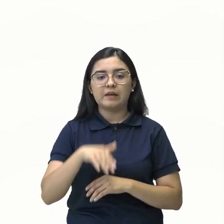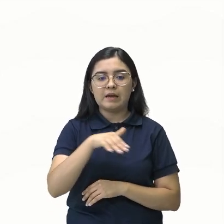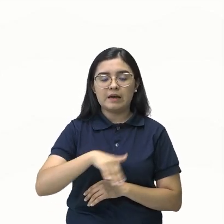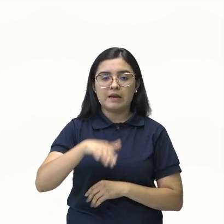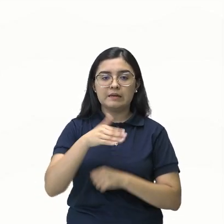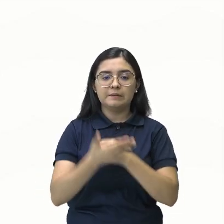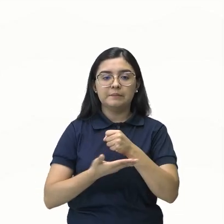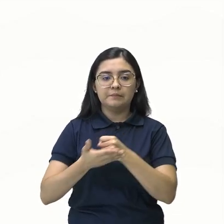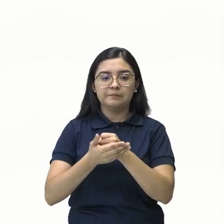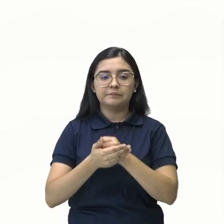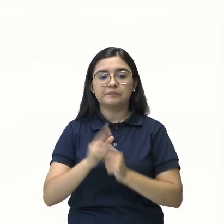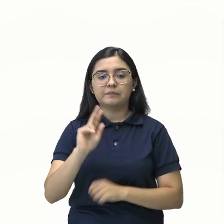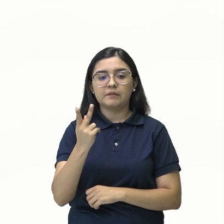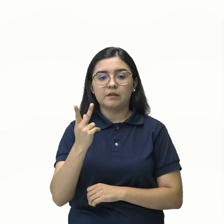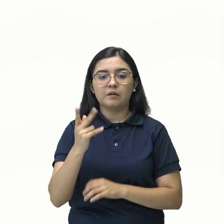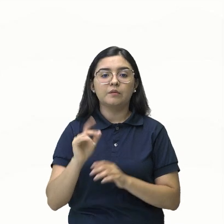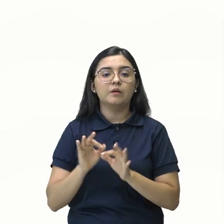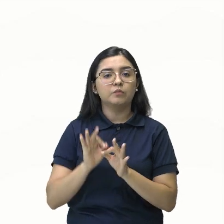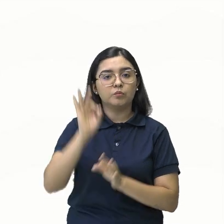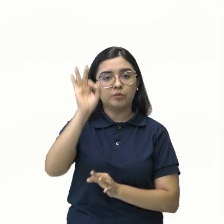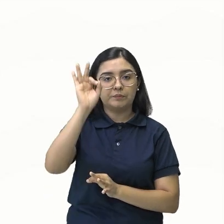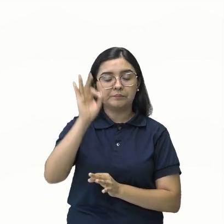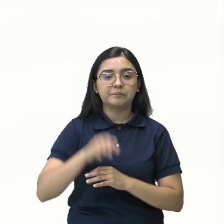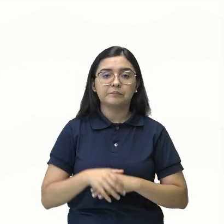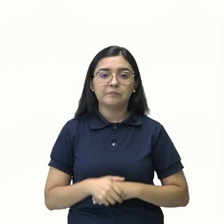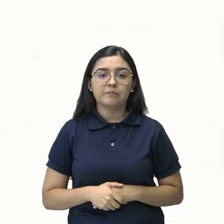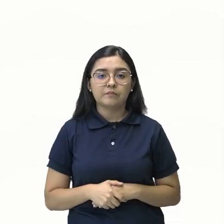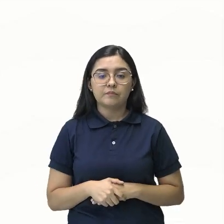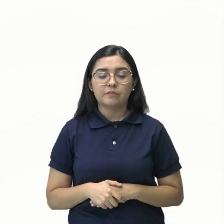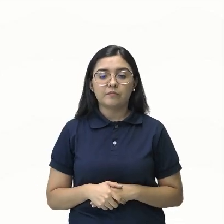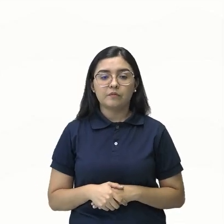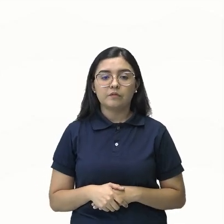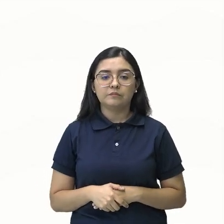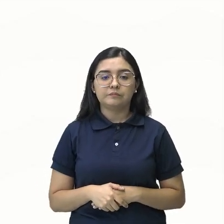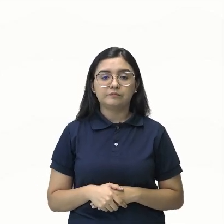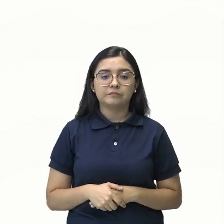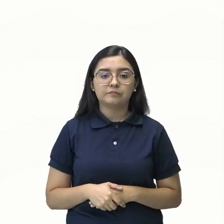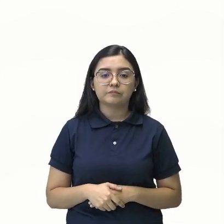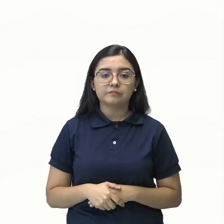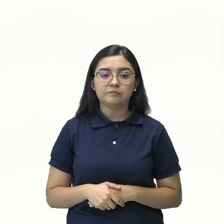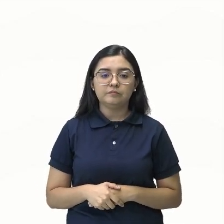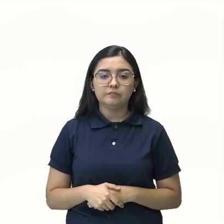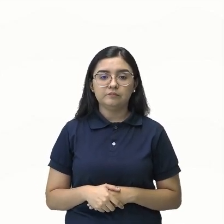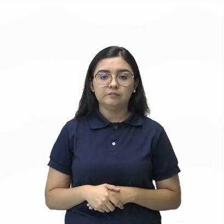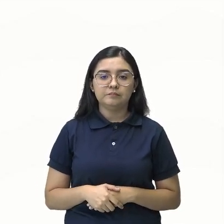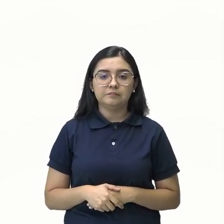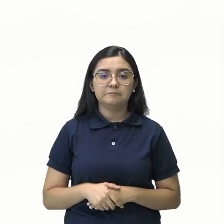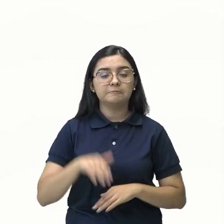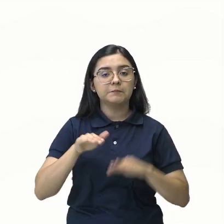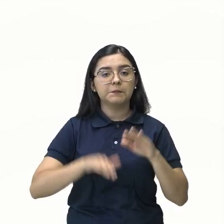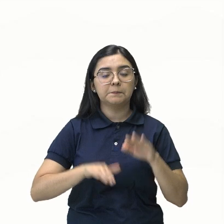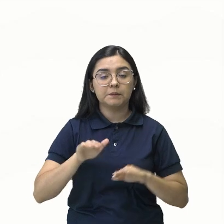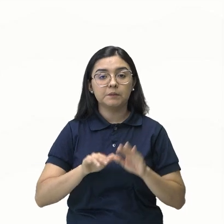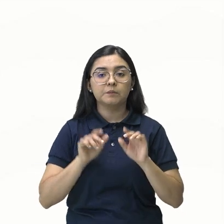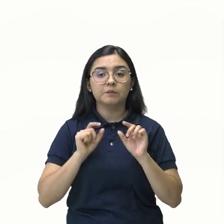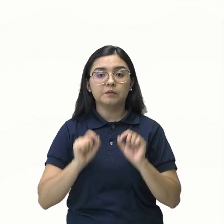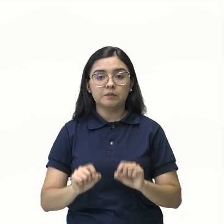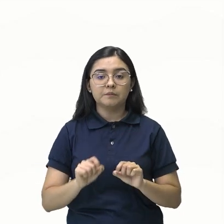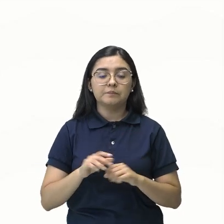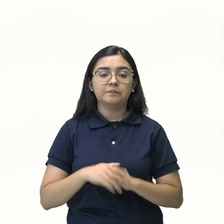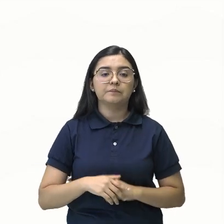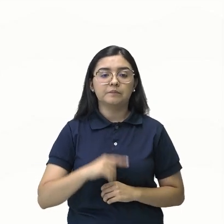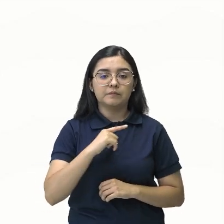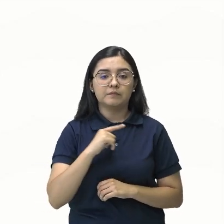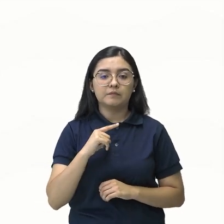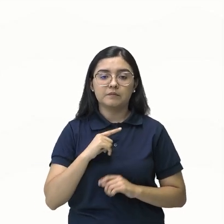base e H a nossa altura. Tudo bem? Então, dependendo ali da nossa